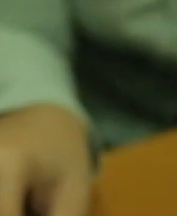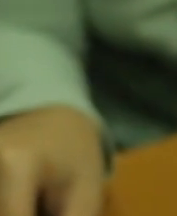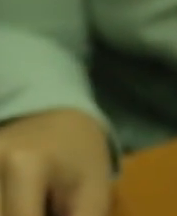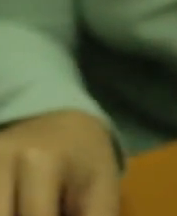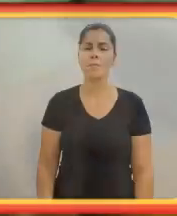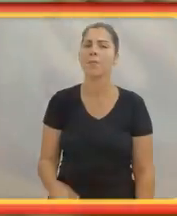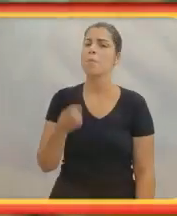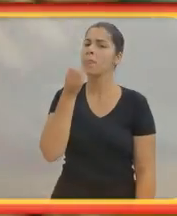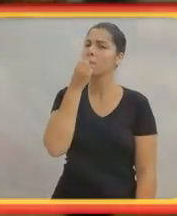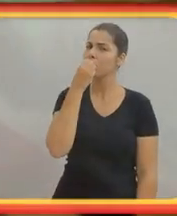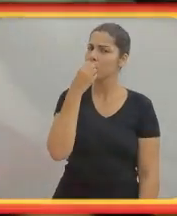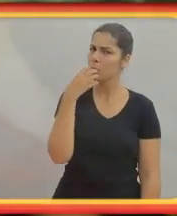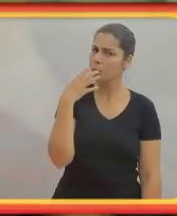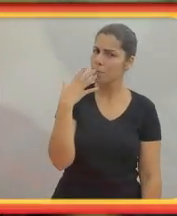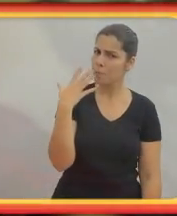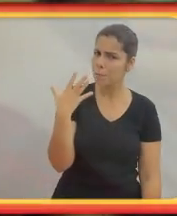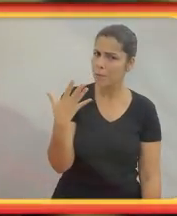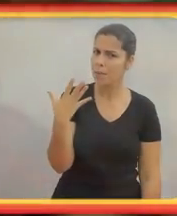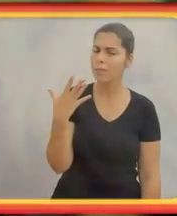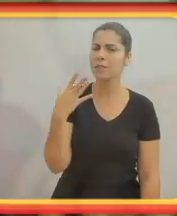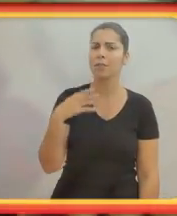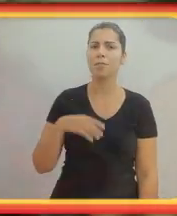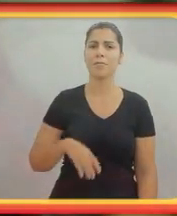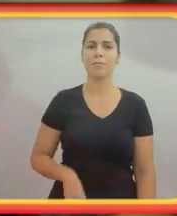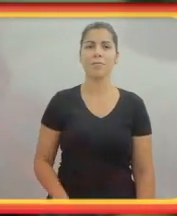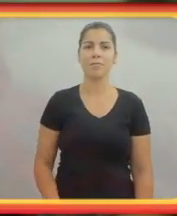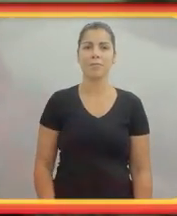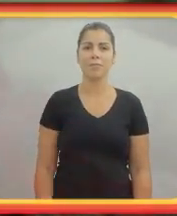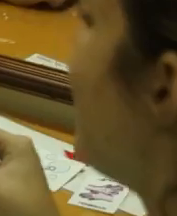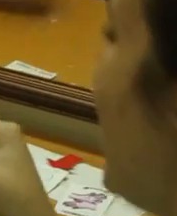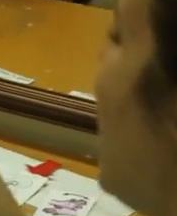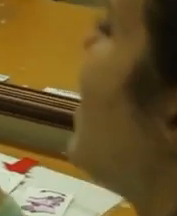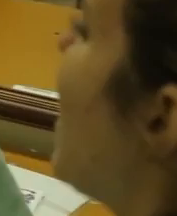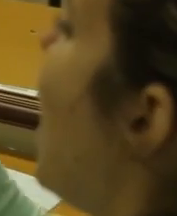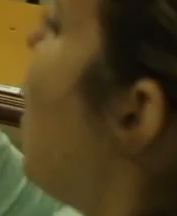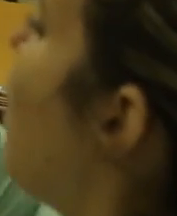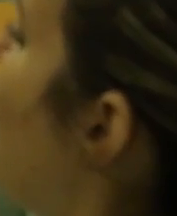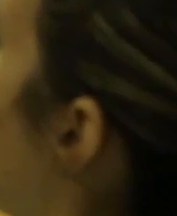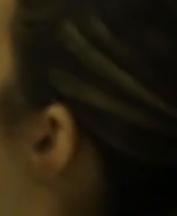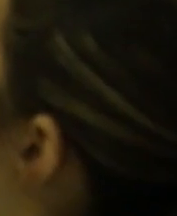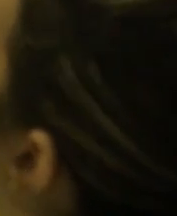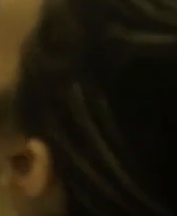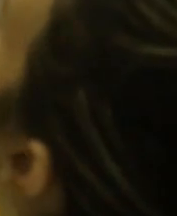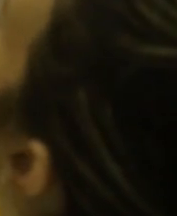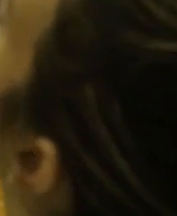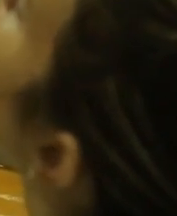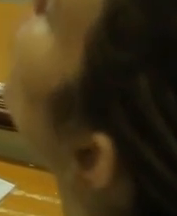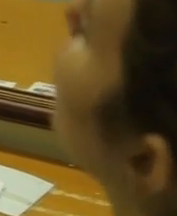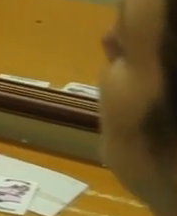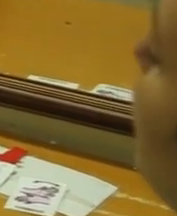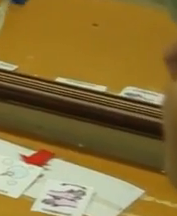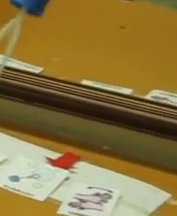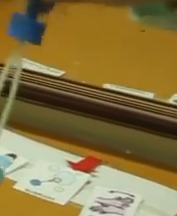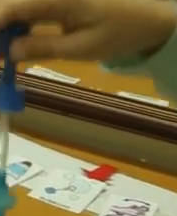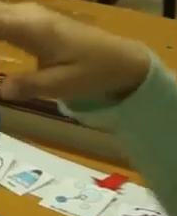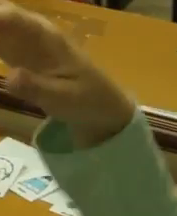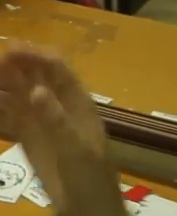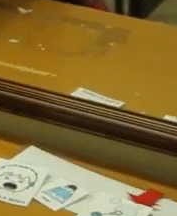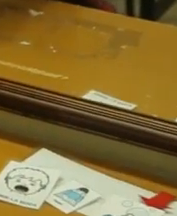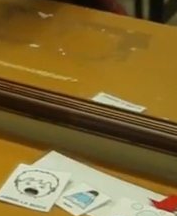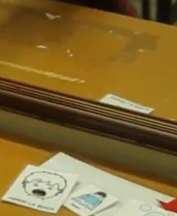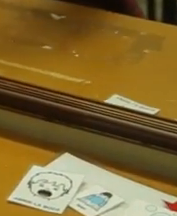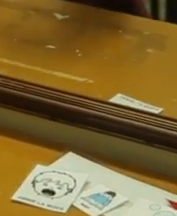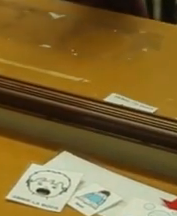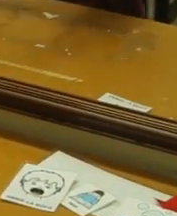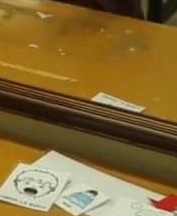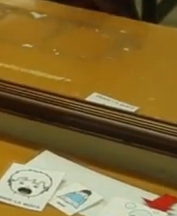Come manga. Muito bem. Como trabalhaste? De frente para o espelho, e a Emma solta bolinhas de sabão. Ao lado, a menina